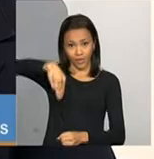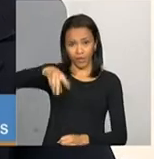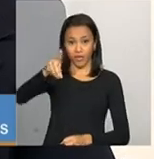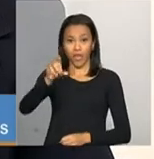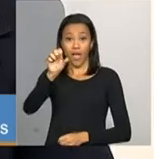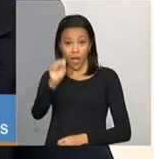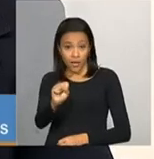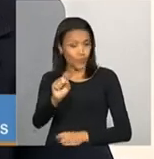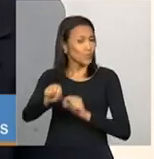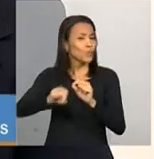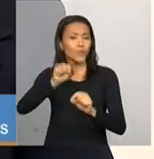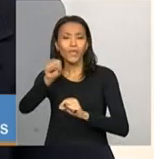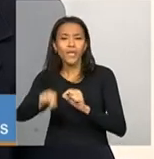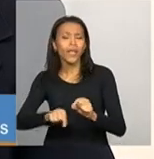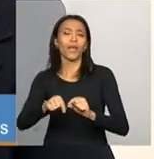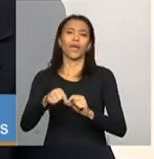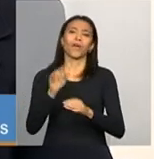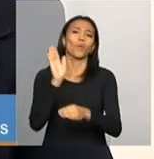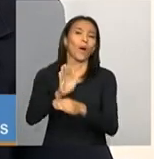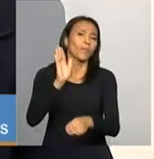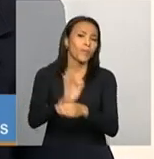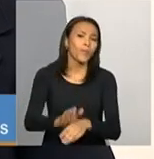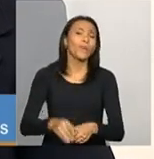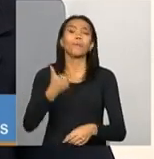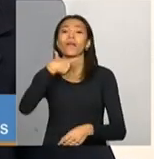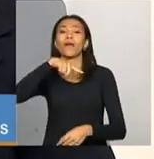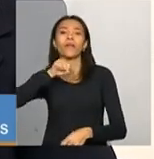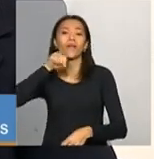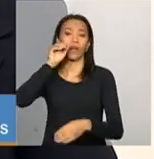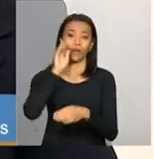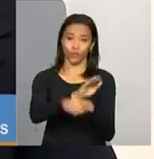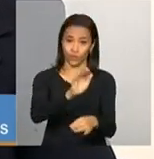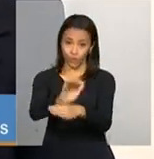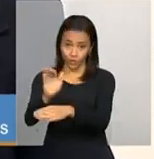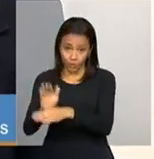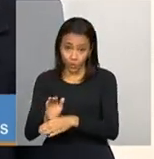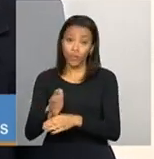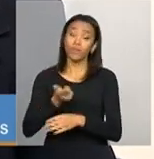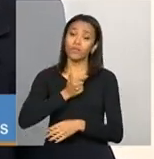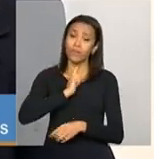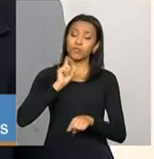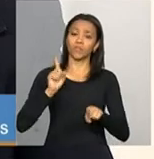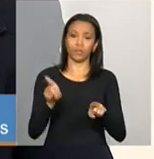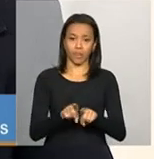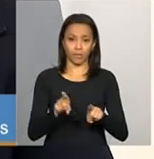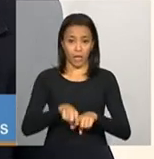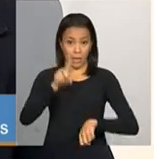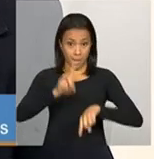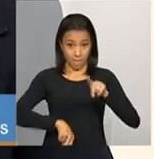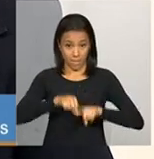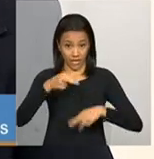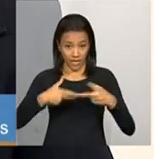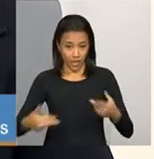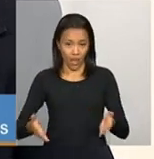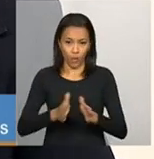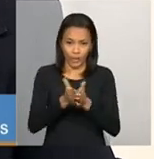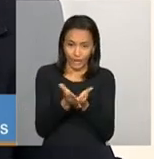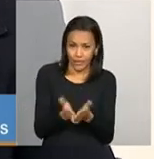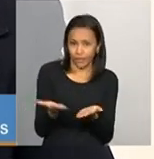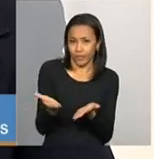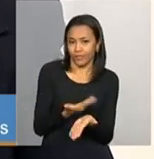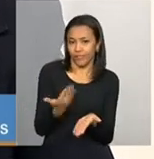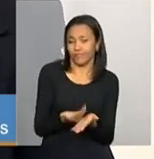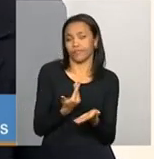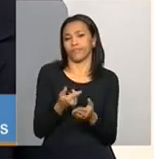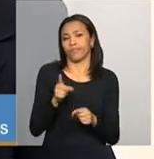é o benefício, para quem se destina. E nós temos também um material, né, cartilhas informativas